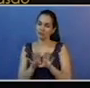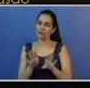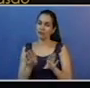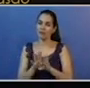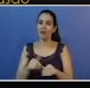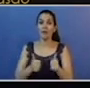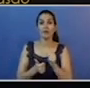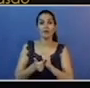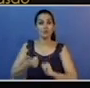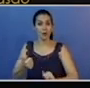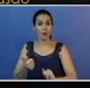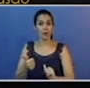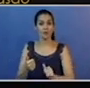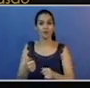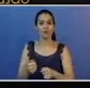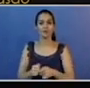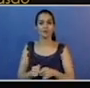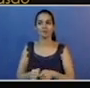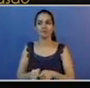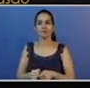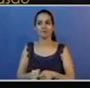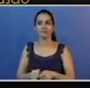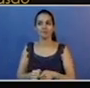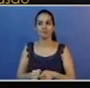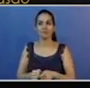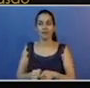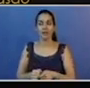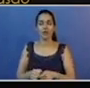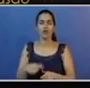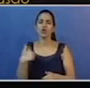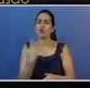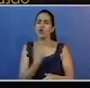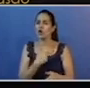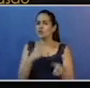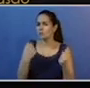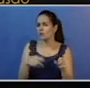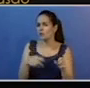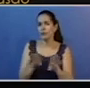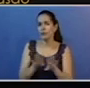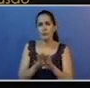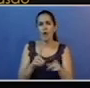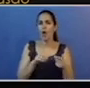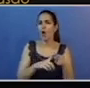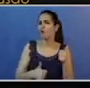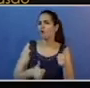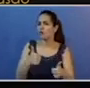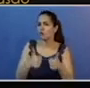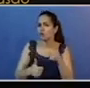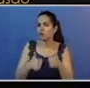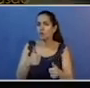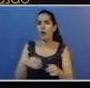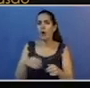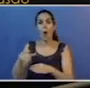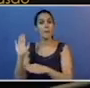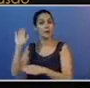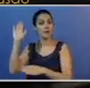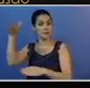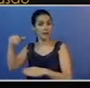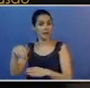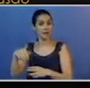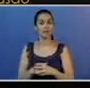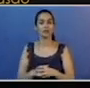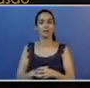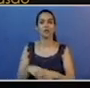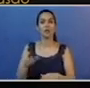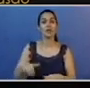considerado um esporte de invasão, né? Nós vamos conhecer alguns aqui. Nós podemos citar como exemplo o futebol, o basquete, o rugby e o handebol, que são alguns exemplos disso.